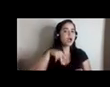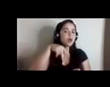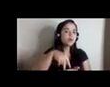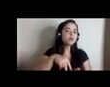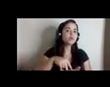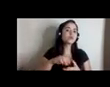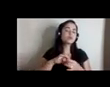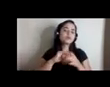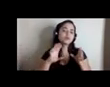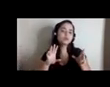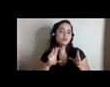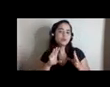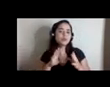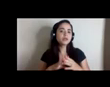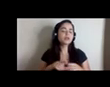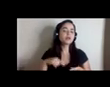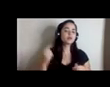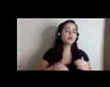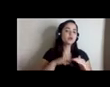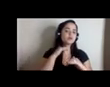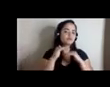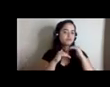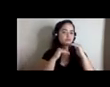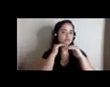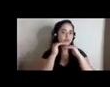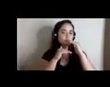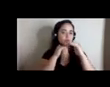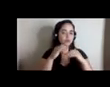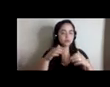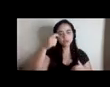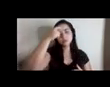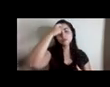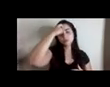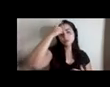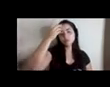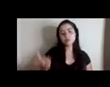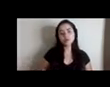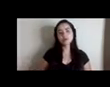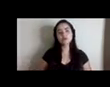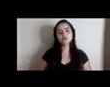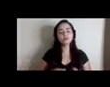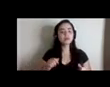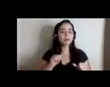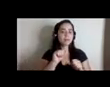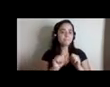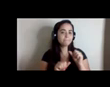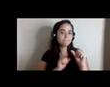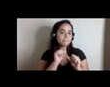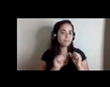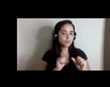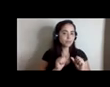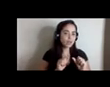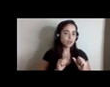nós construímos com eles essa conscientização de transição de um modelo para o